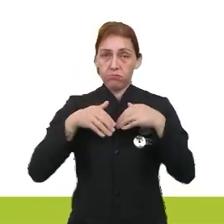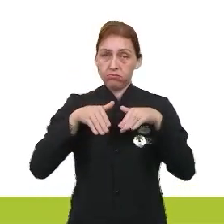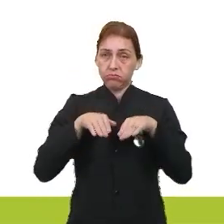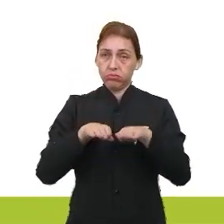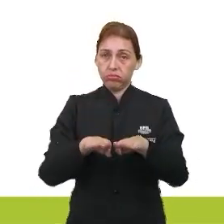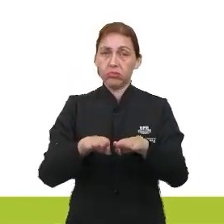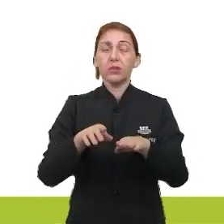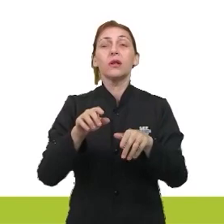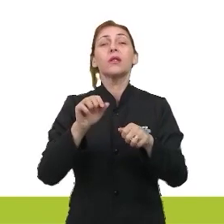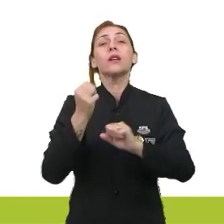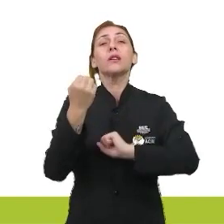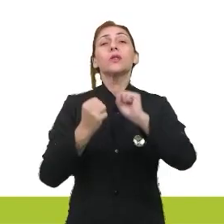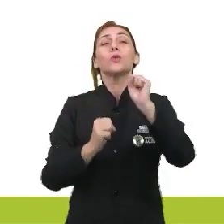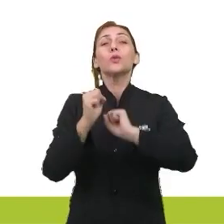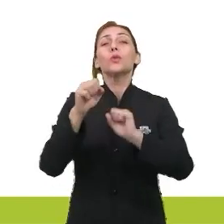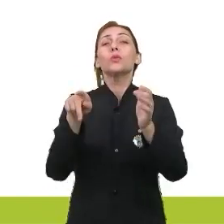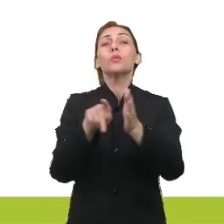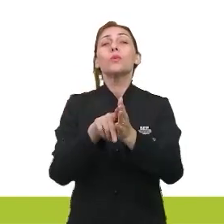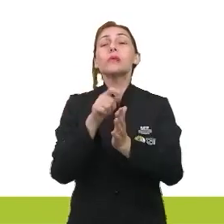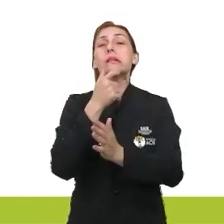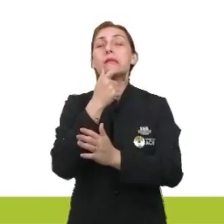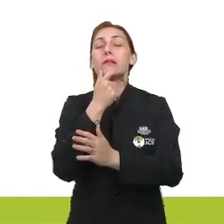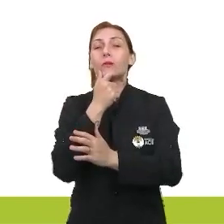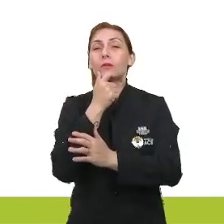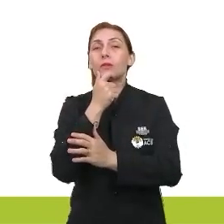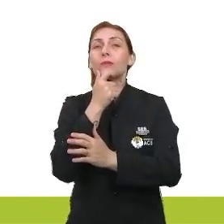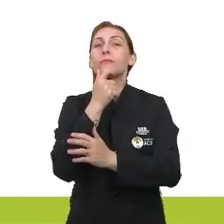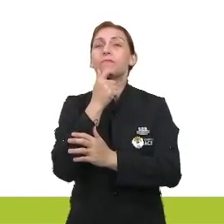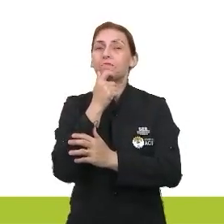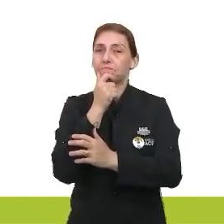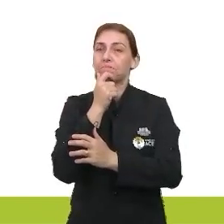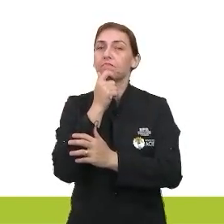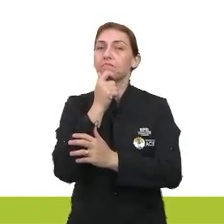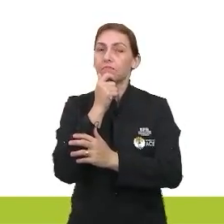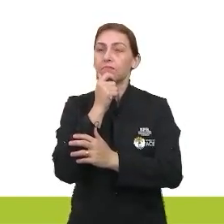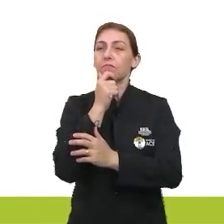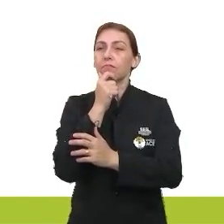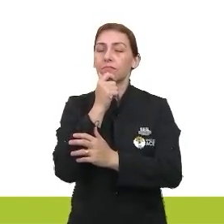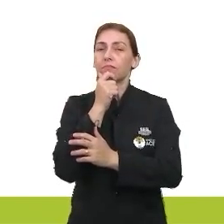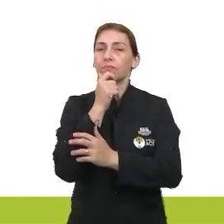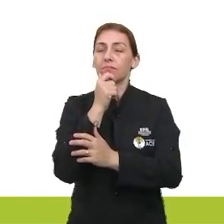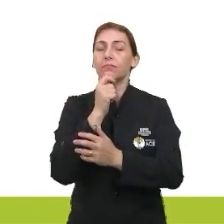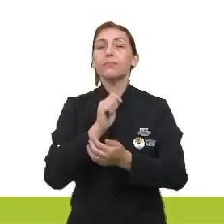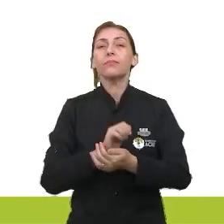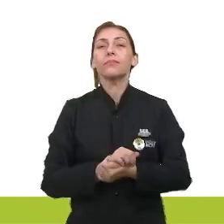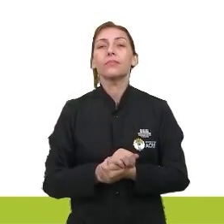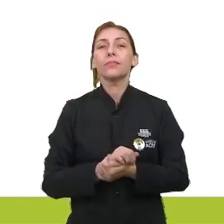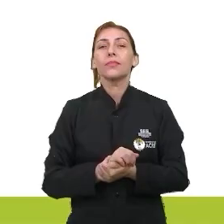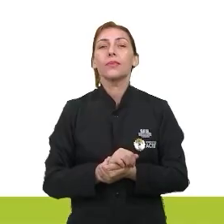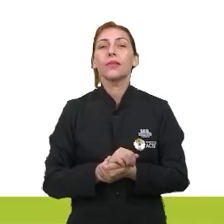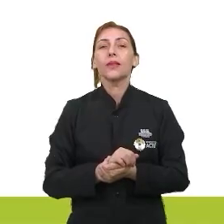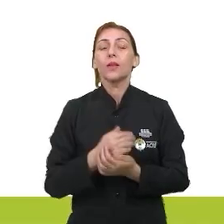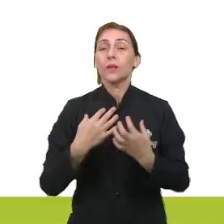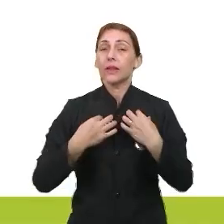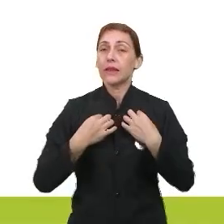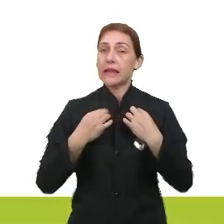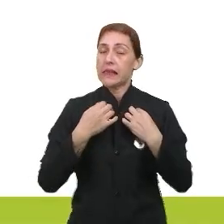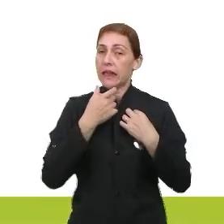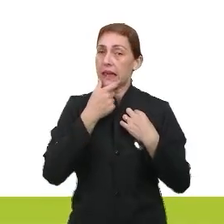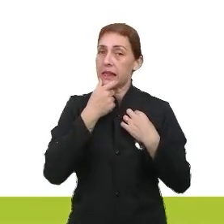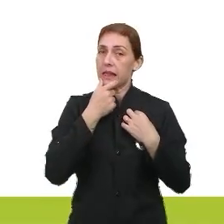ou seja, a indústria de tecidos inglesas, era muito forte, era muito potente. O tecido inglês era